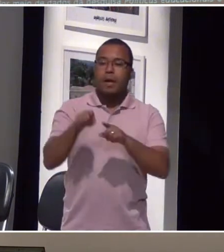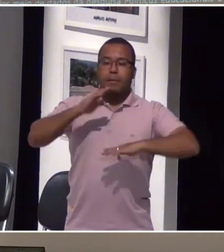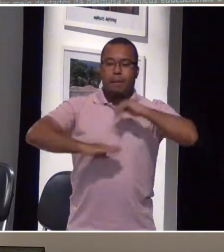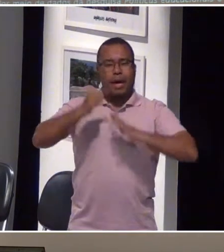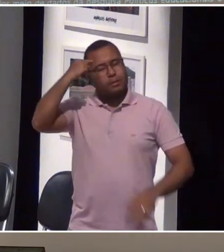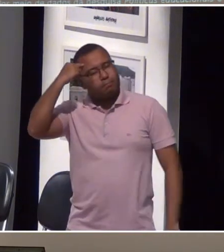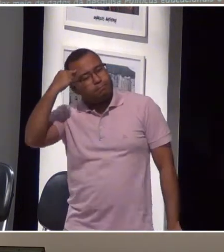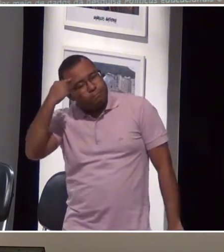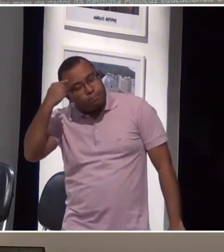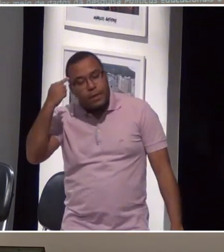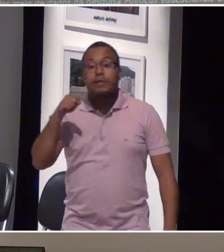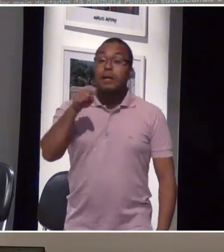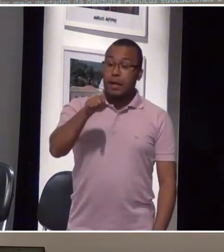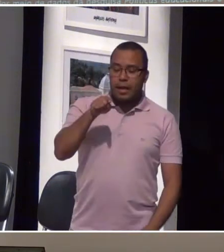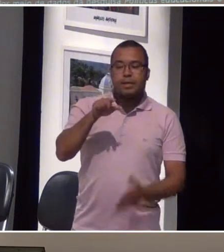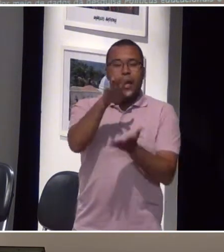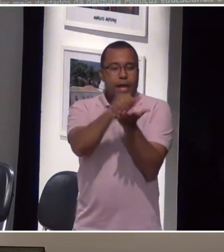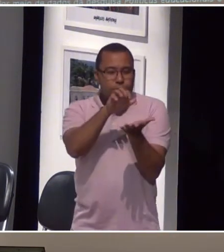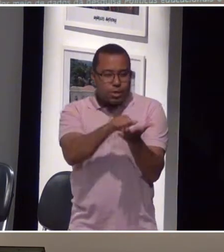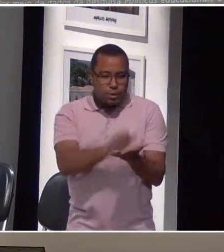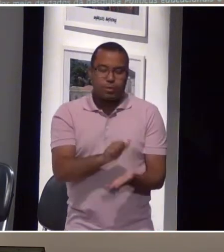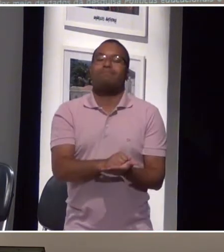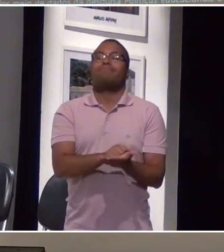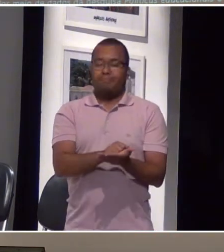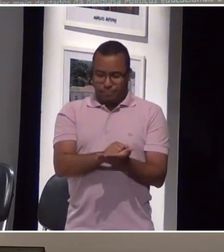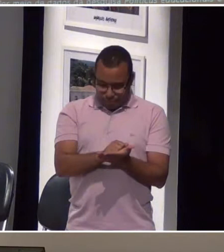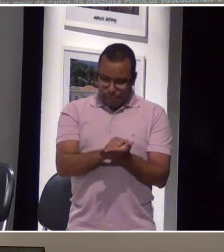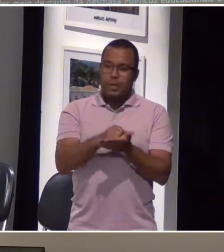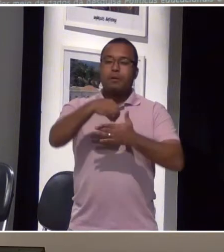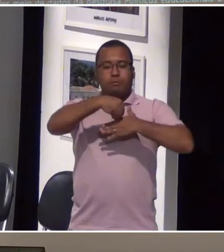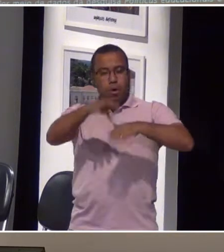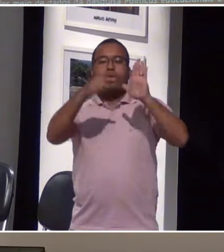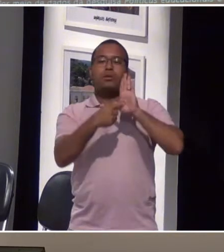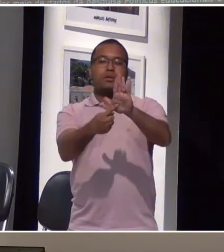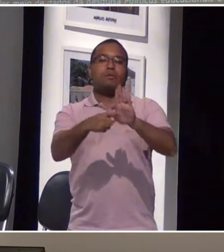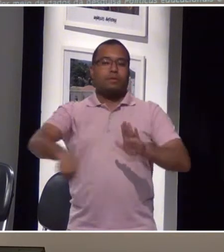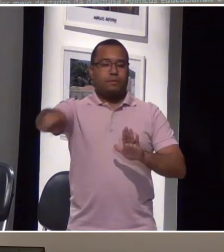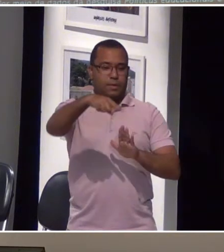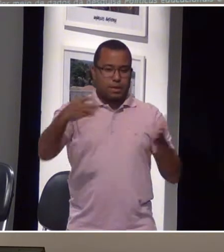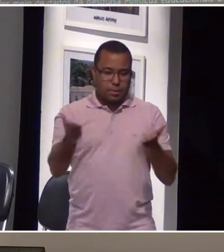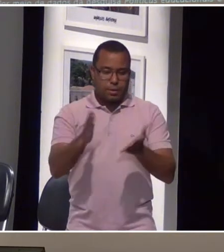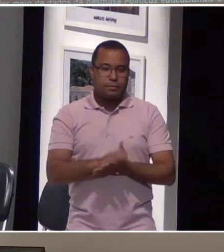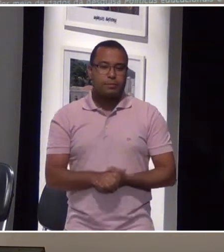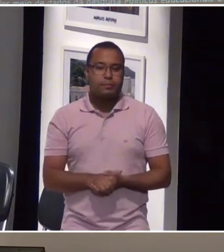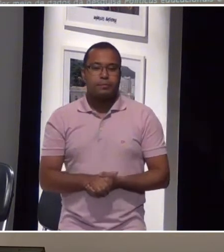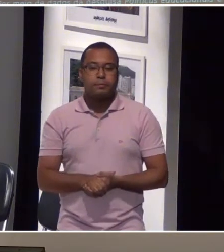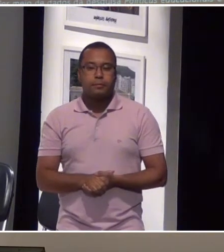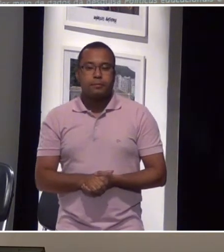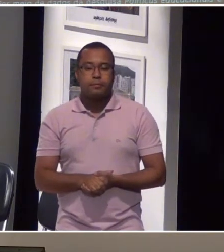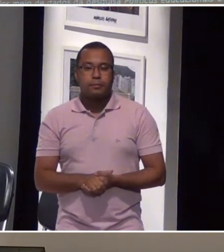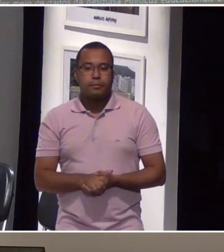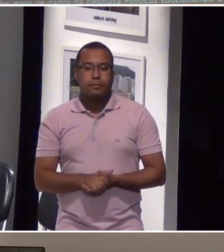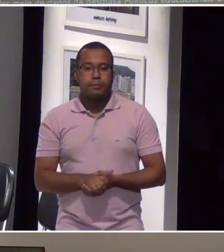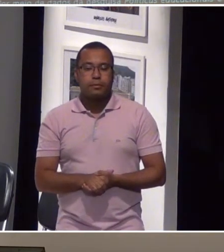práticas. Então, o registro desse material me possibilitou trazer algumas coisas para apresentar para vocês hoje, né?